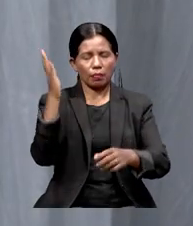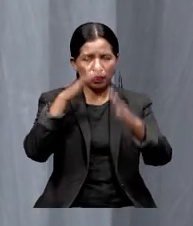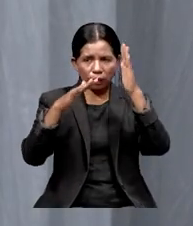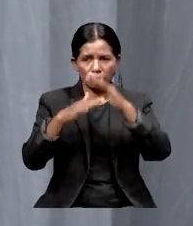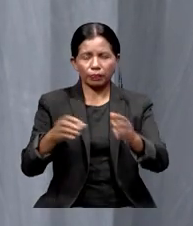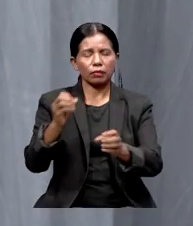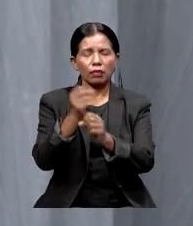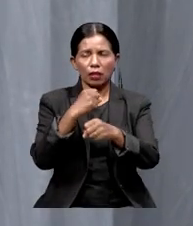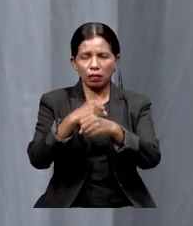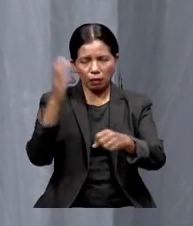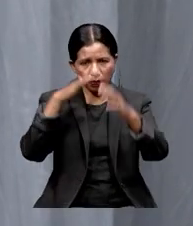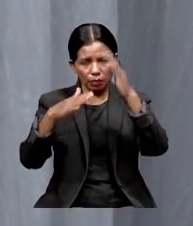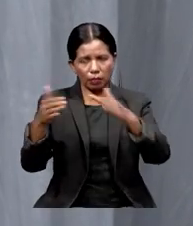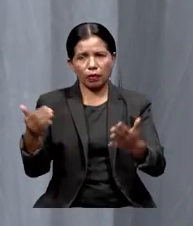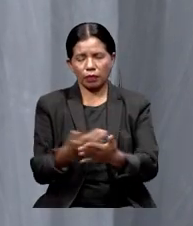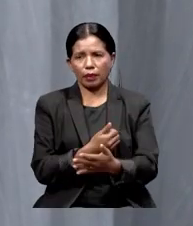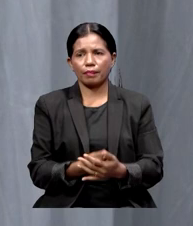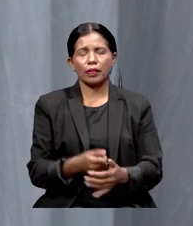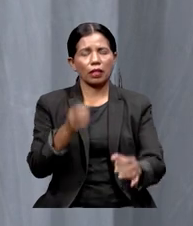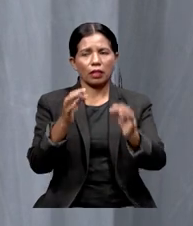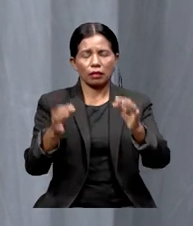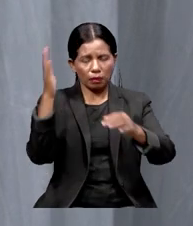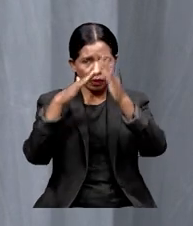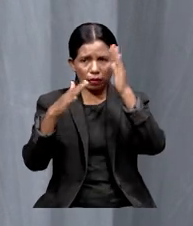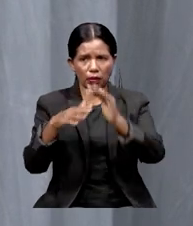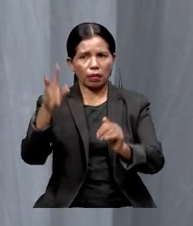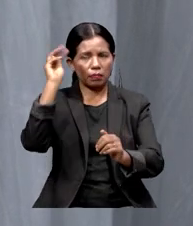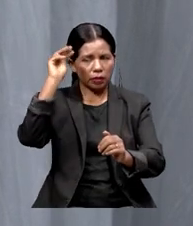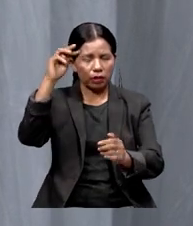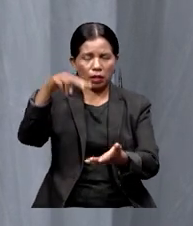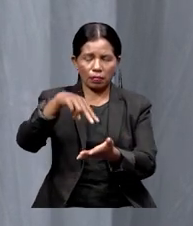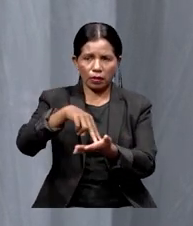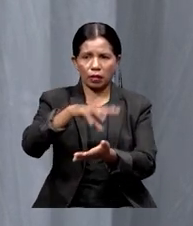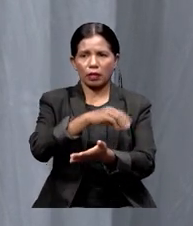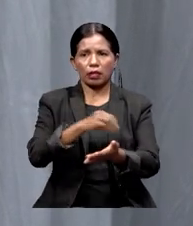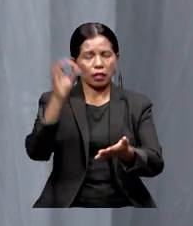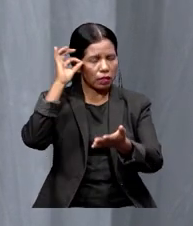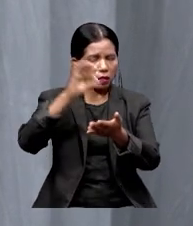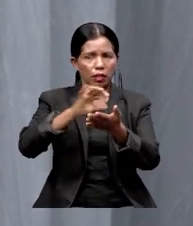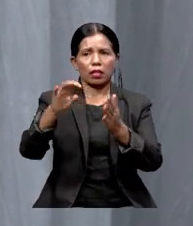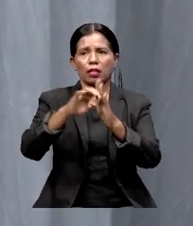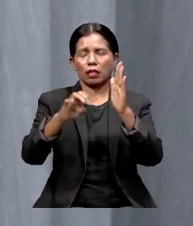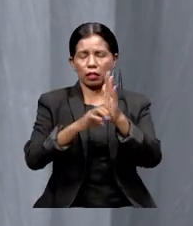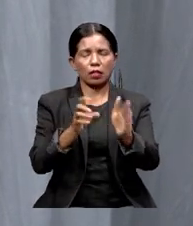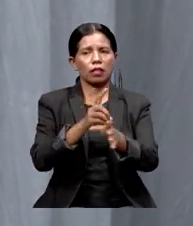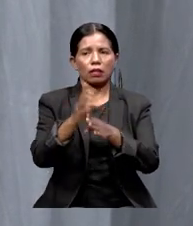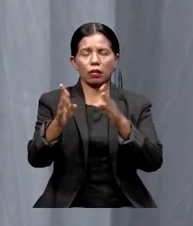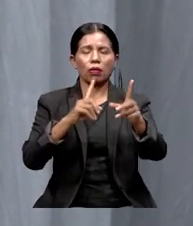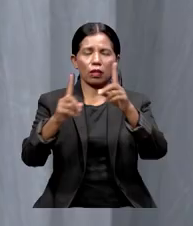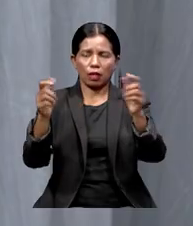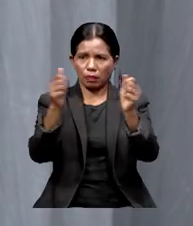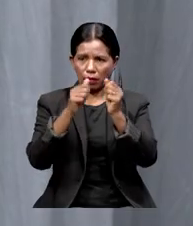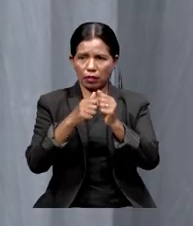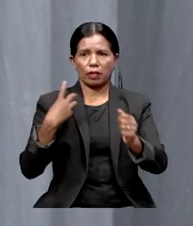tão problema com. Quando ia problema rumo, ministra vai chamar que o ONU e a secretária está e a dirigência. Quando ia mal,